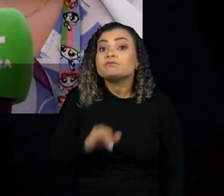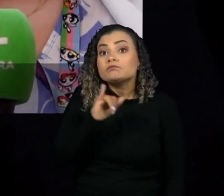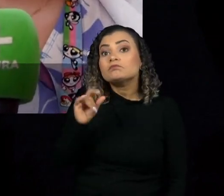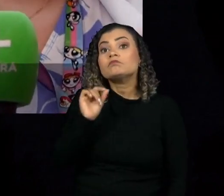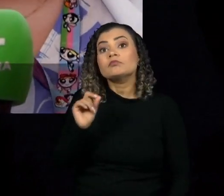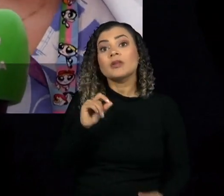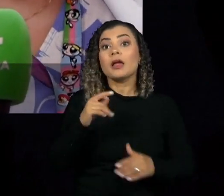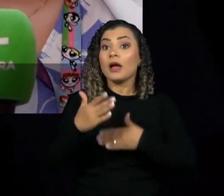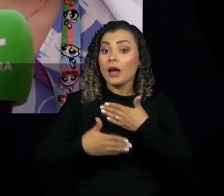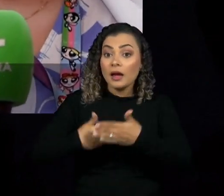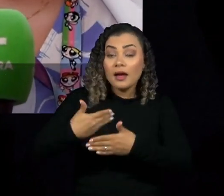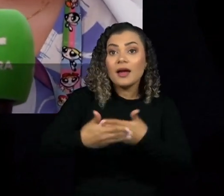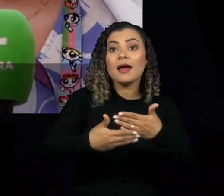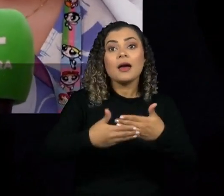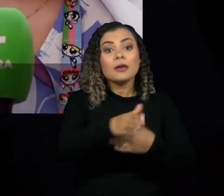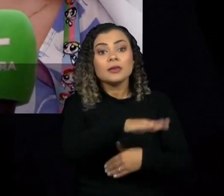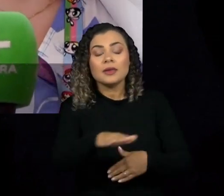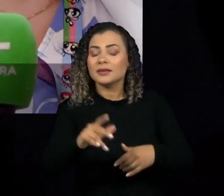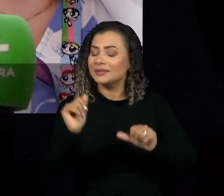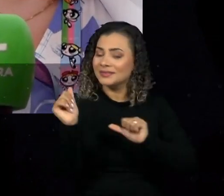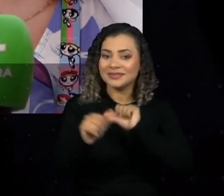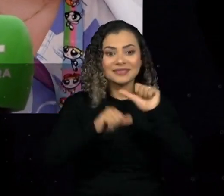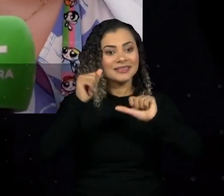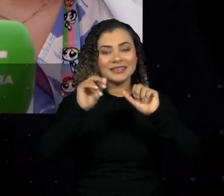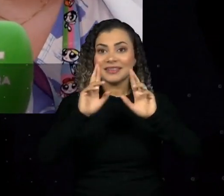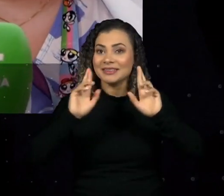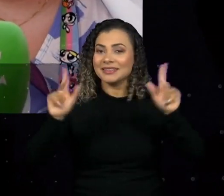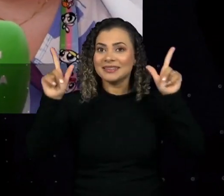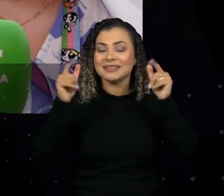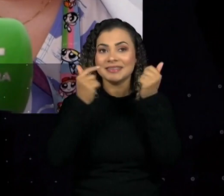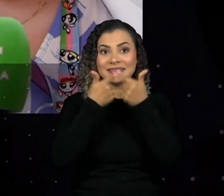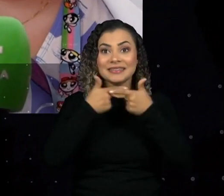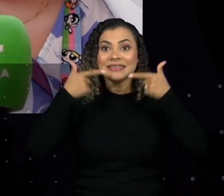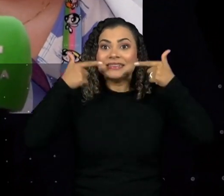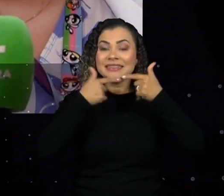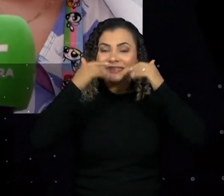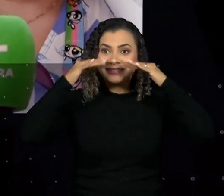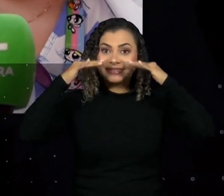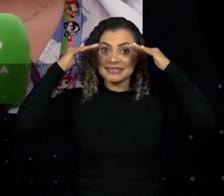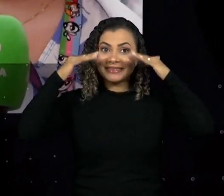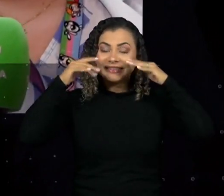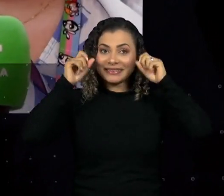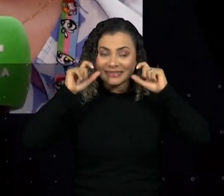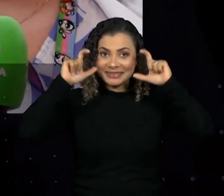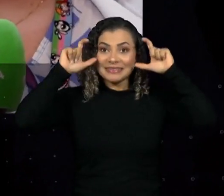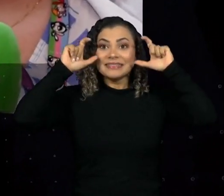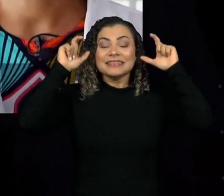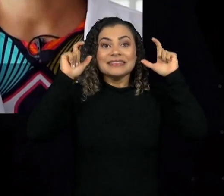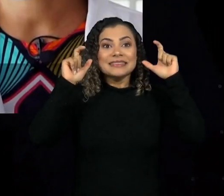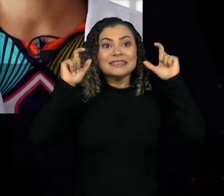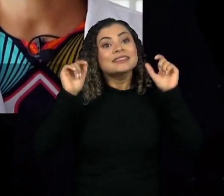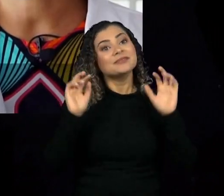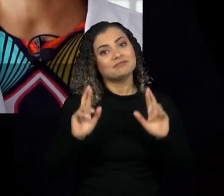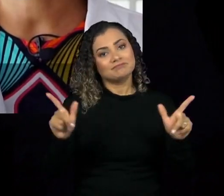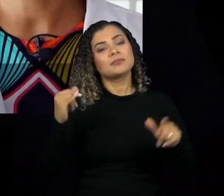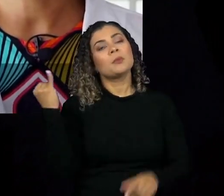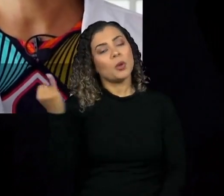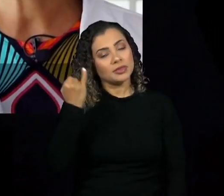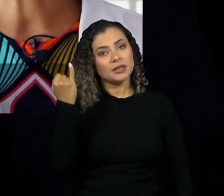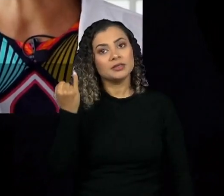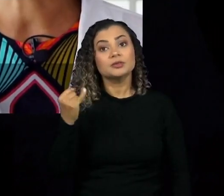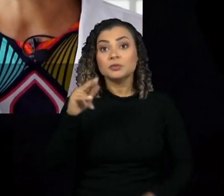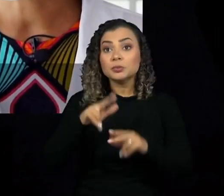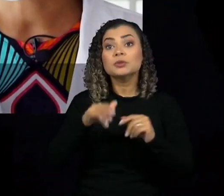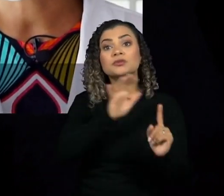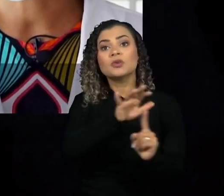da passagem deles, a criança se transforma, o olho brilha, ela fica mais feliz, fica mais alegre, com certeza faz toda a diferença. Eu acho que esse impacto é